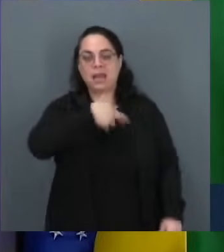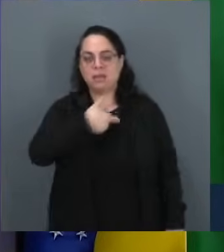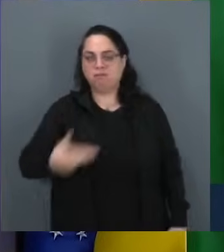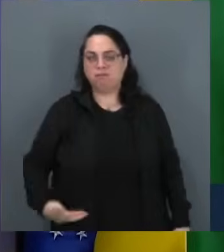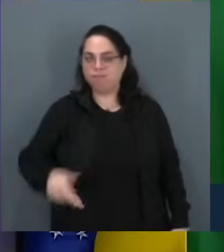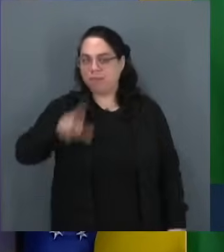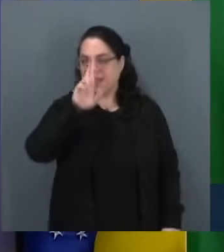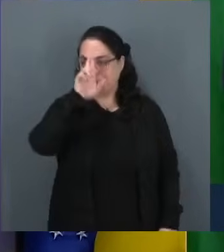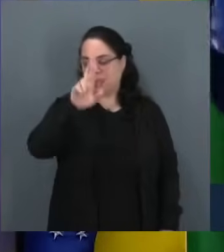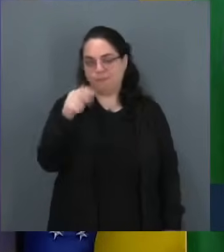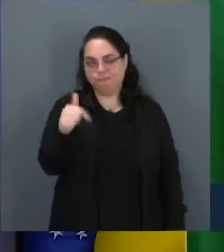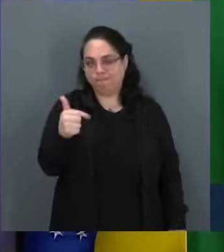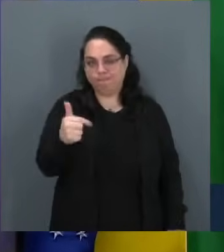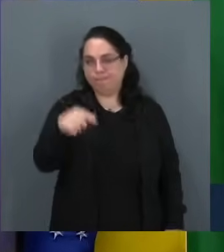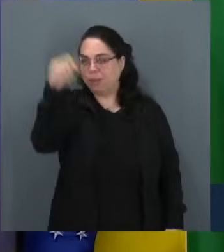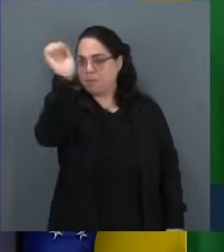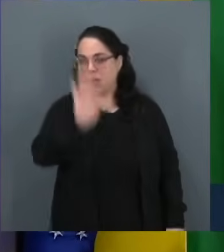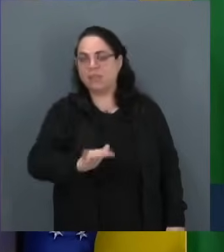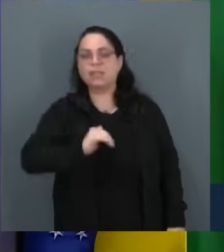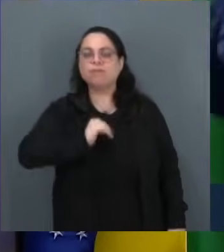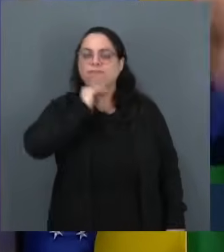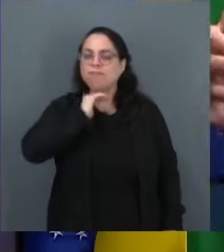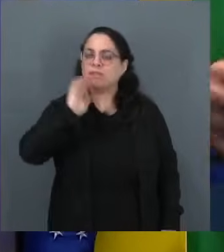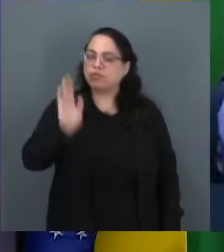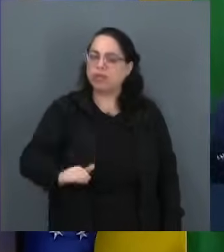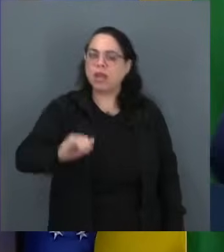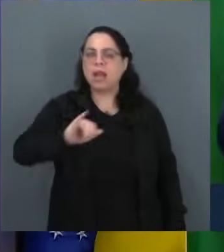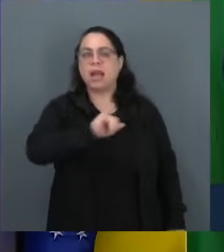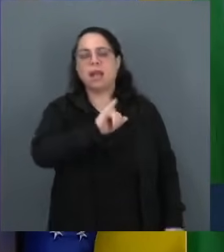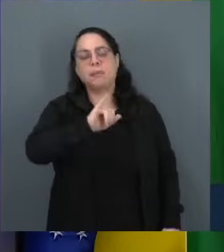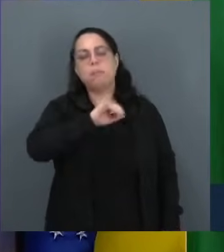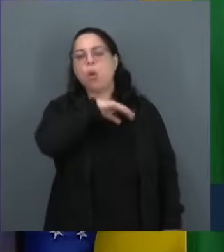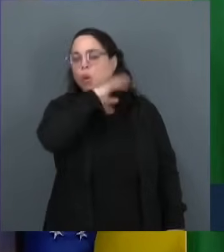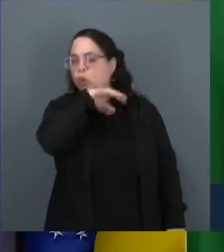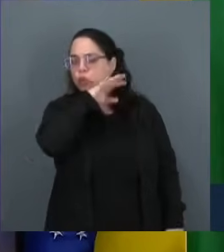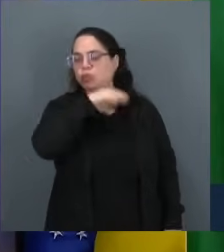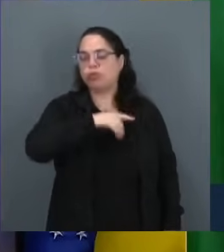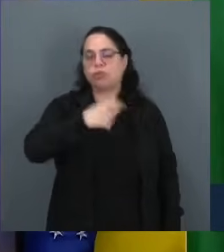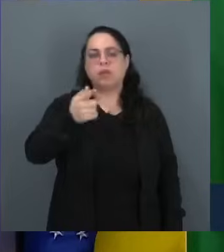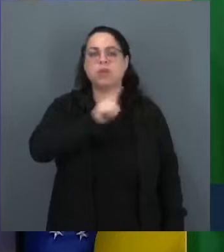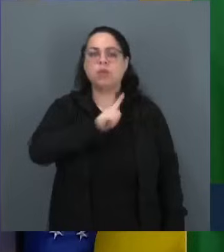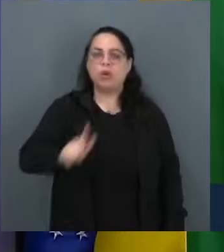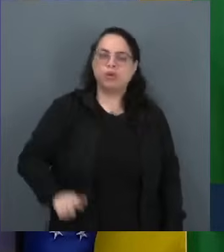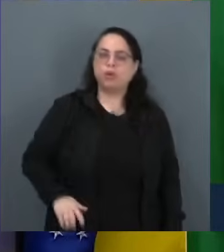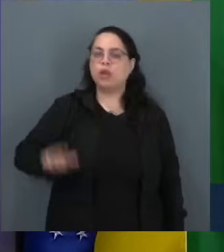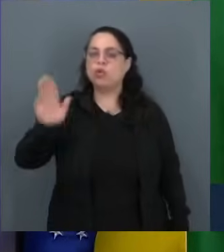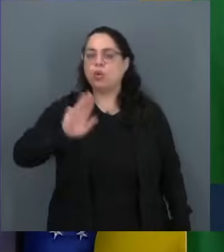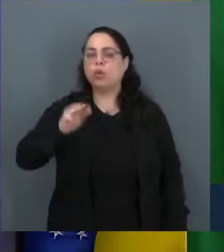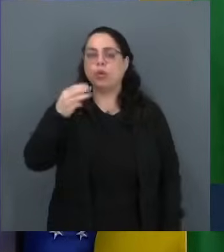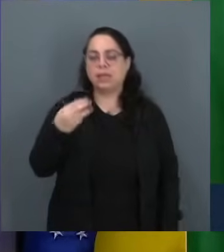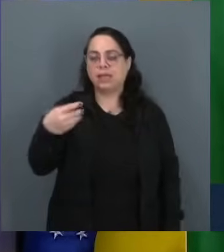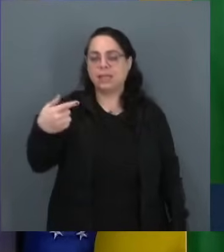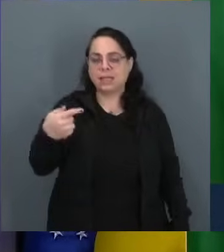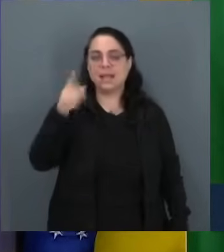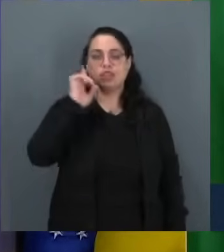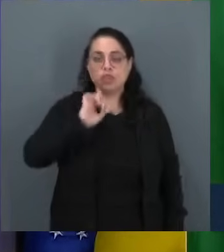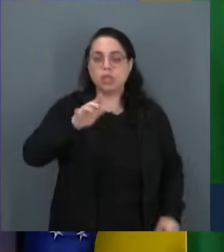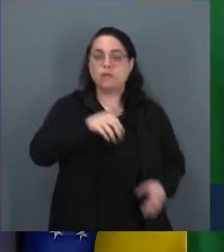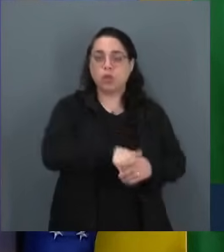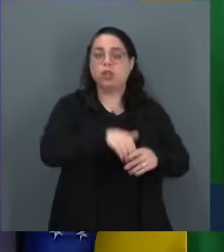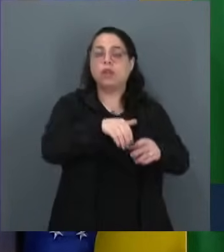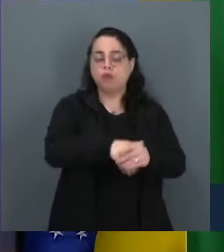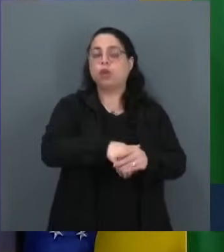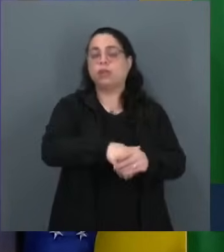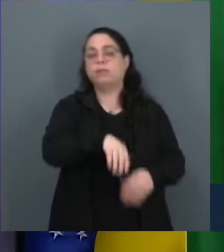O brasileiro não aguenta mais imposto, está desesperado com tanto imposto. O governo Lula, a cada 37 dias, bota imposto. Desde